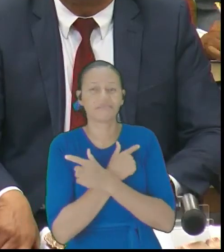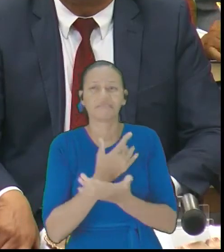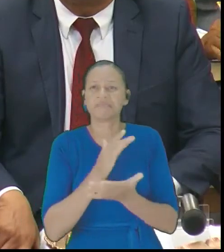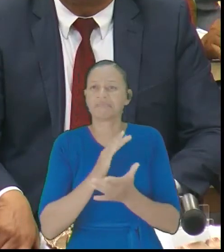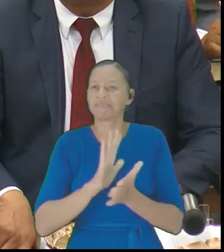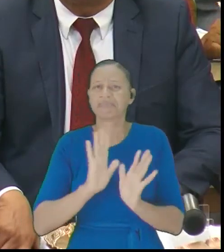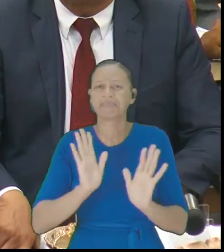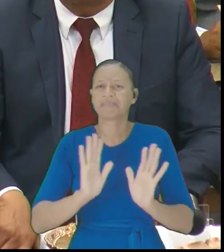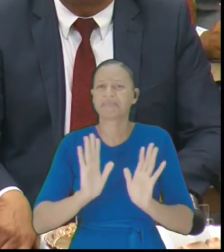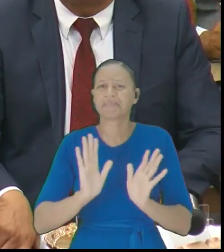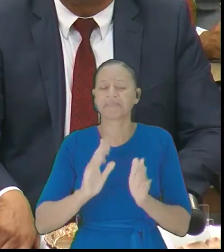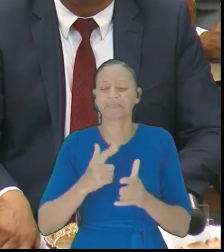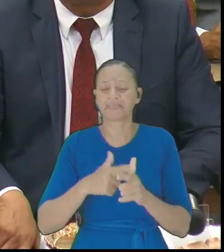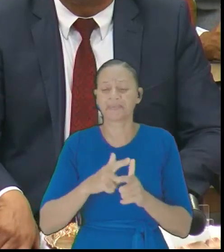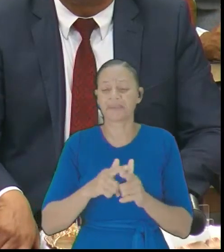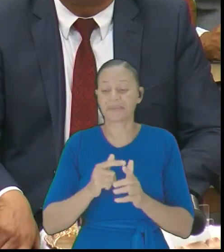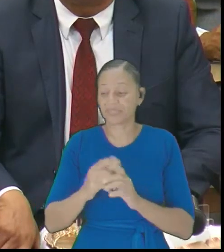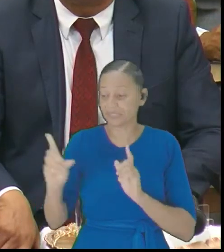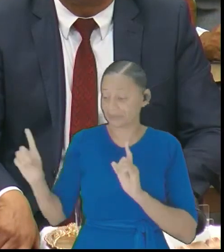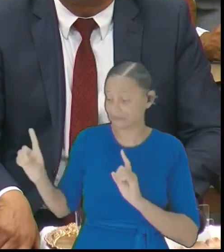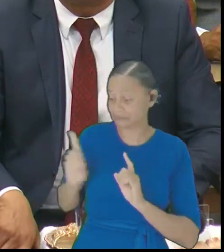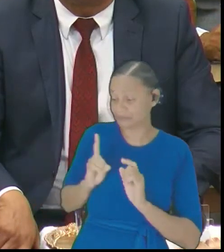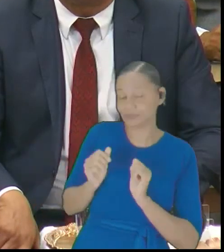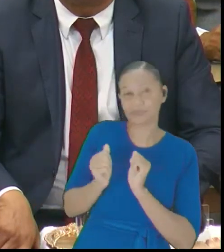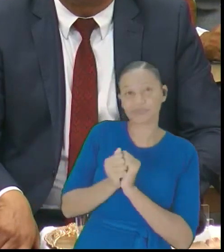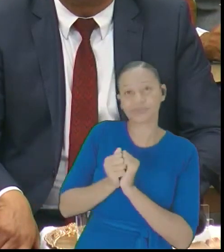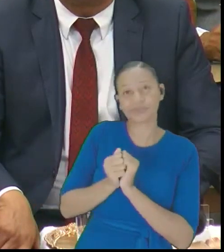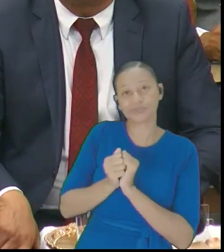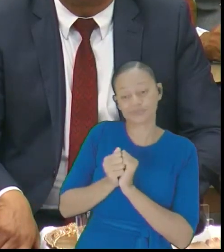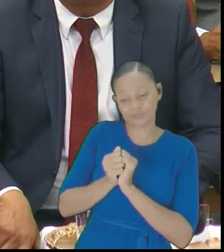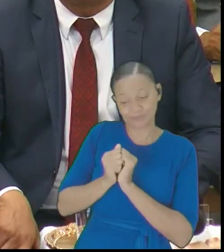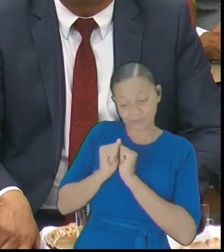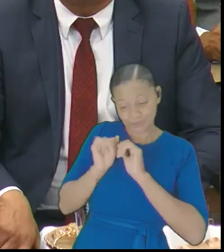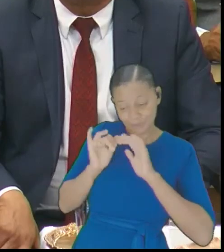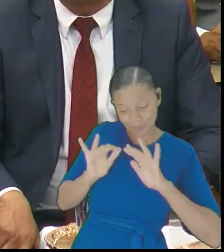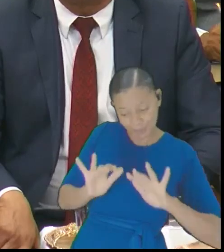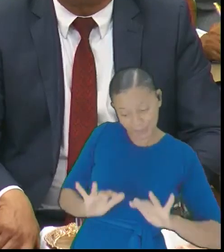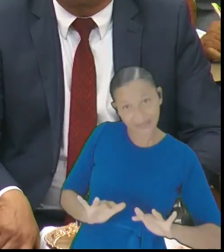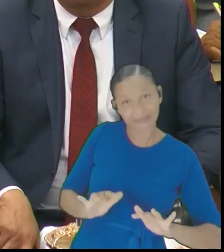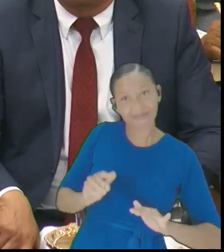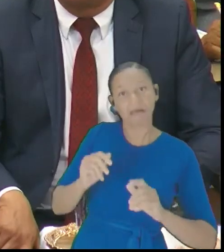problema. Quem anda com abençoado, abençoado será.